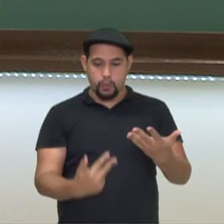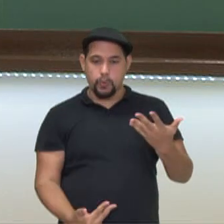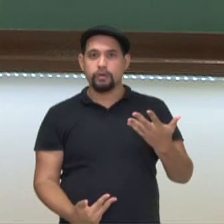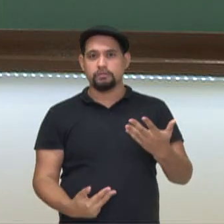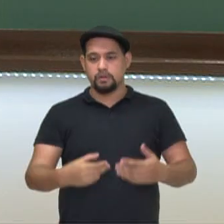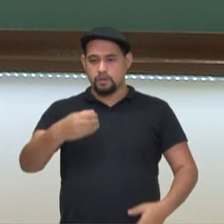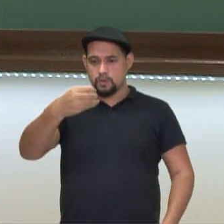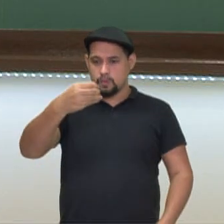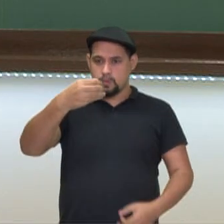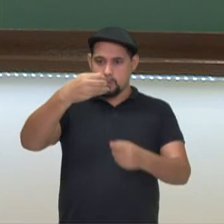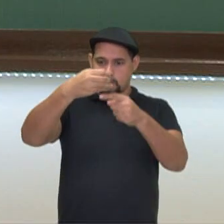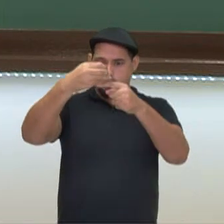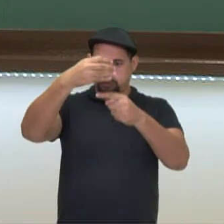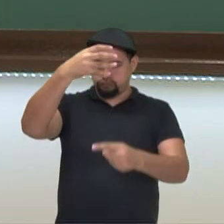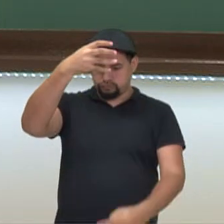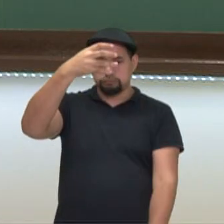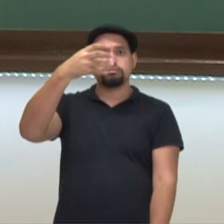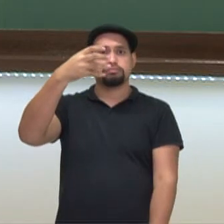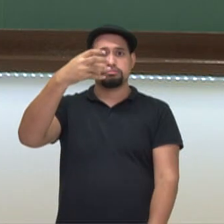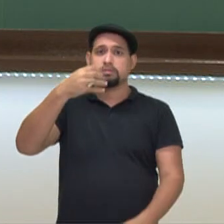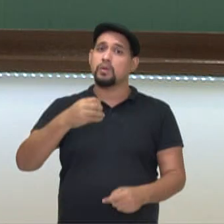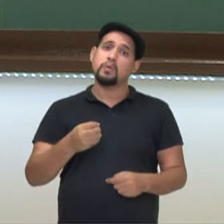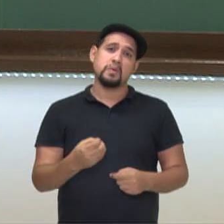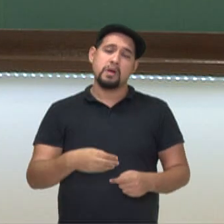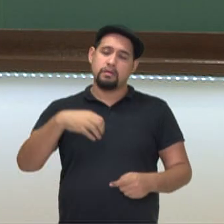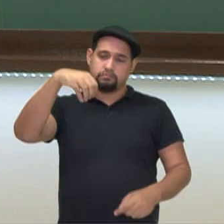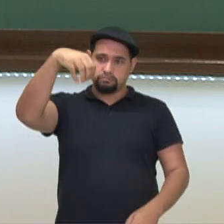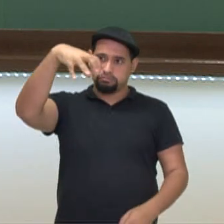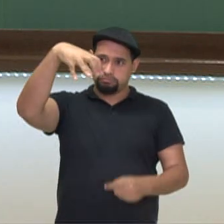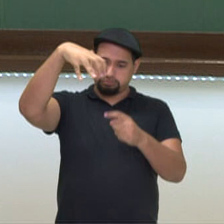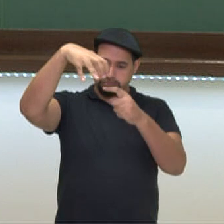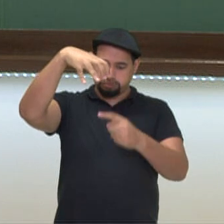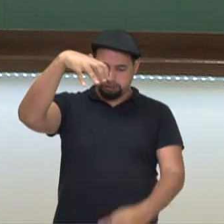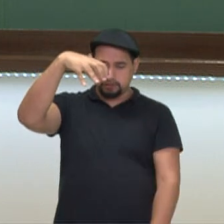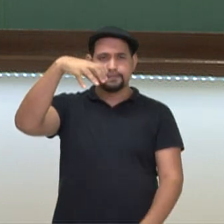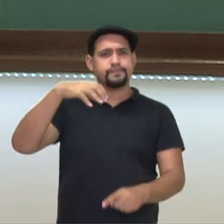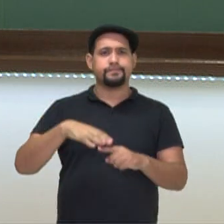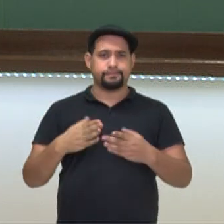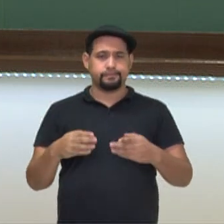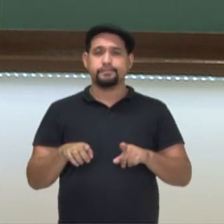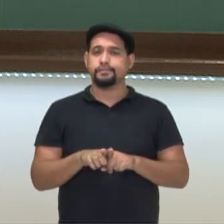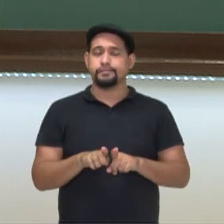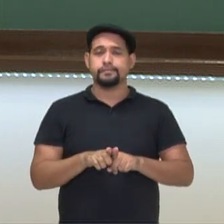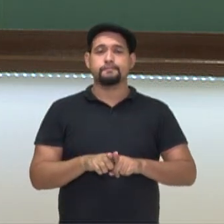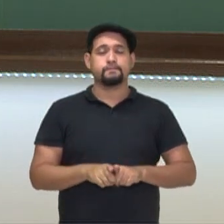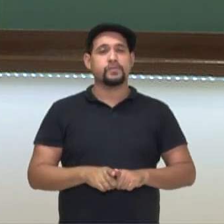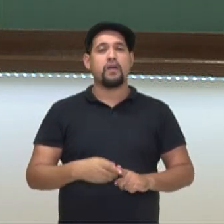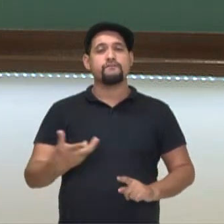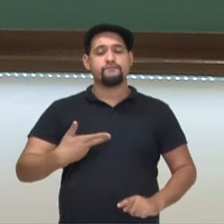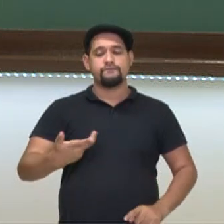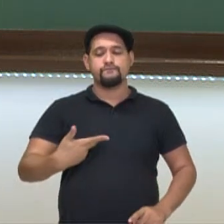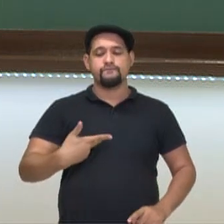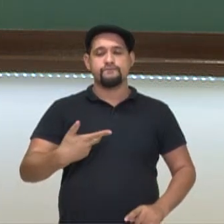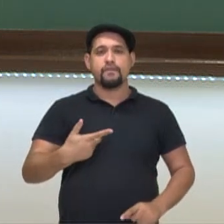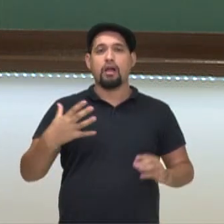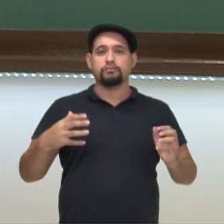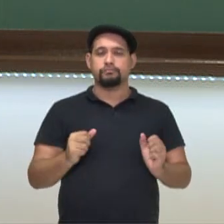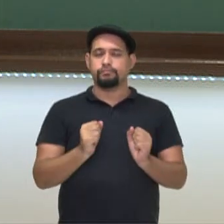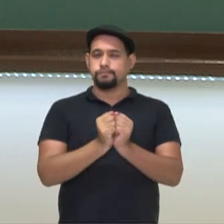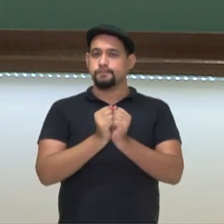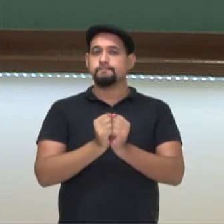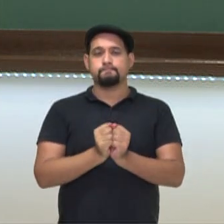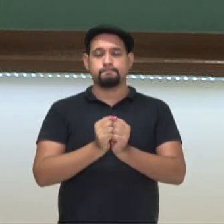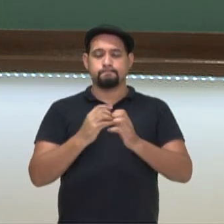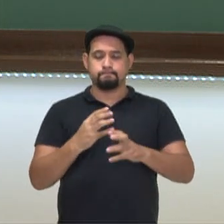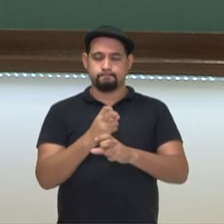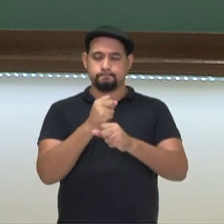ele é abandonado de uma certa altura, quando ele é largado de uma certa altura, certo? A velocidade é calculada a partir daquela expressão